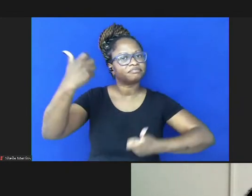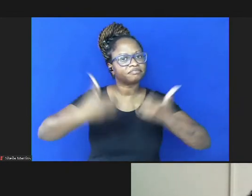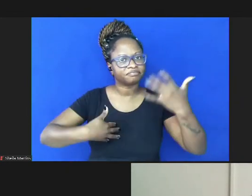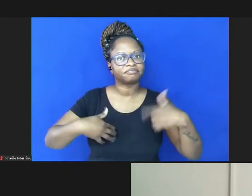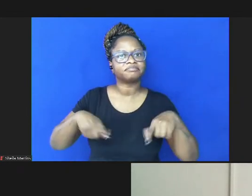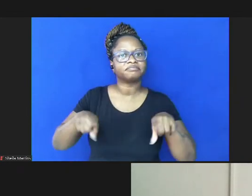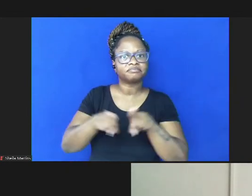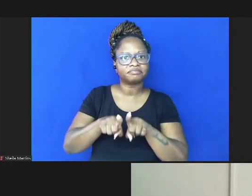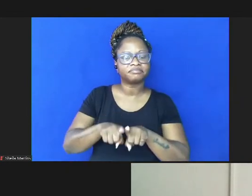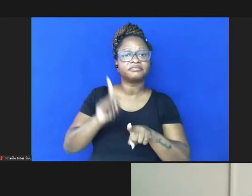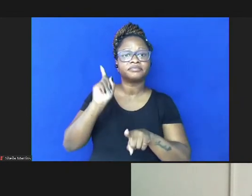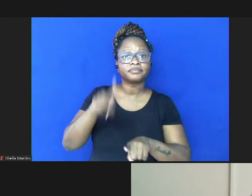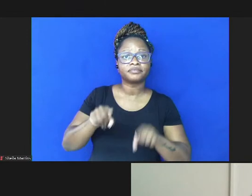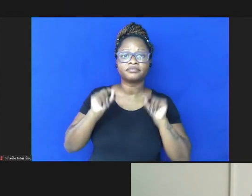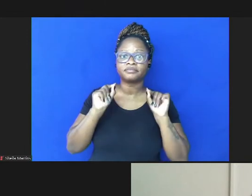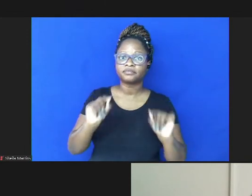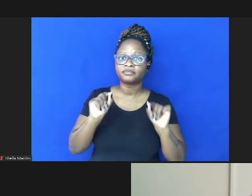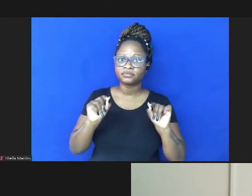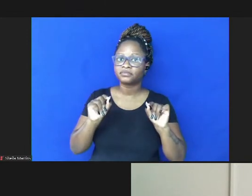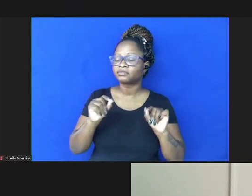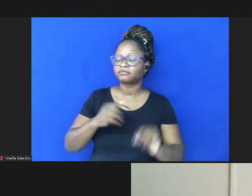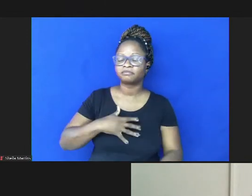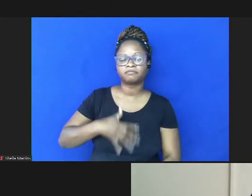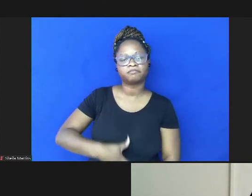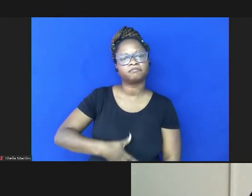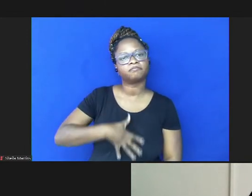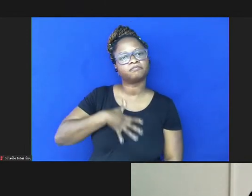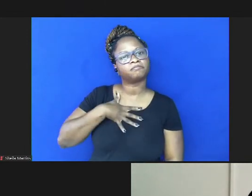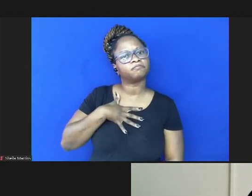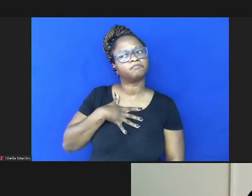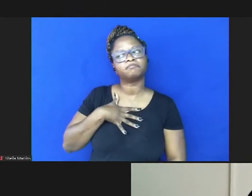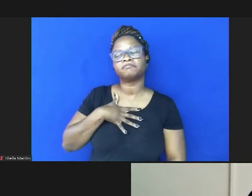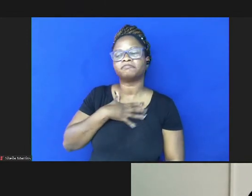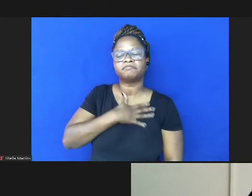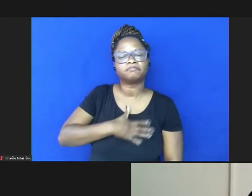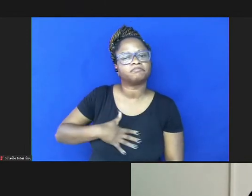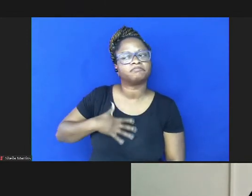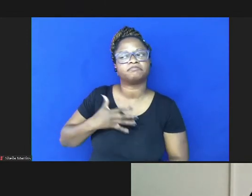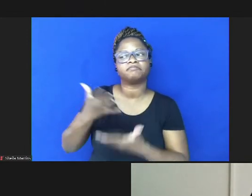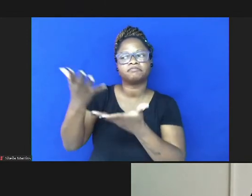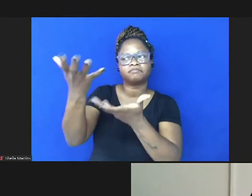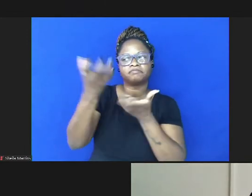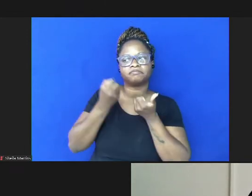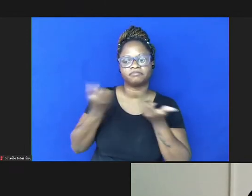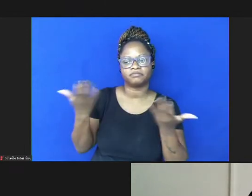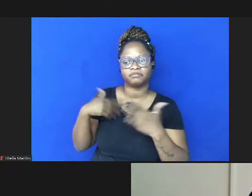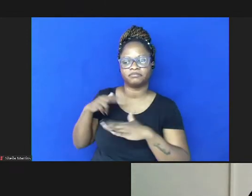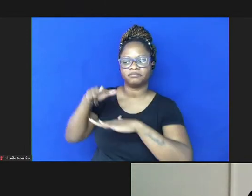é um grande prazer receber o professor Schnalke,